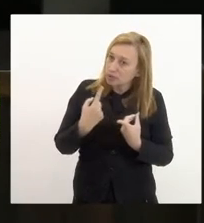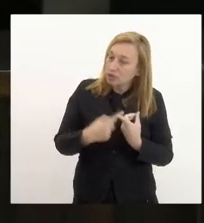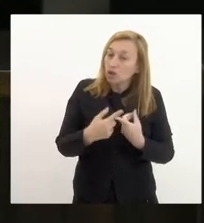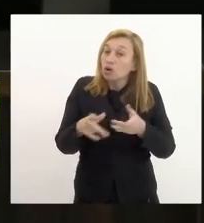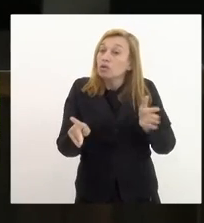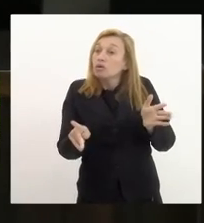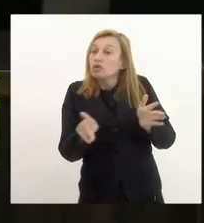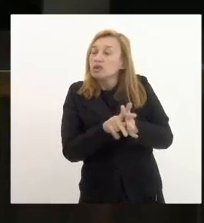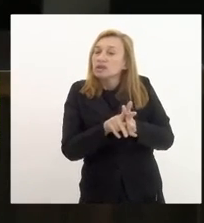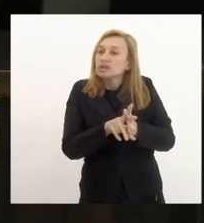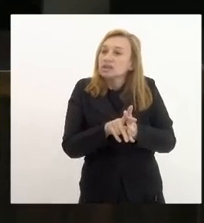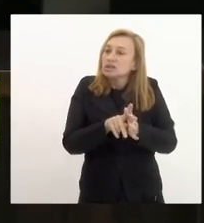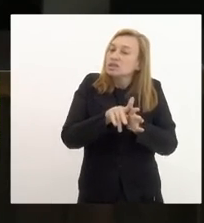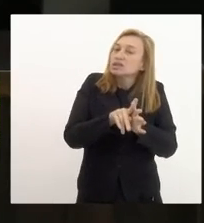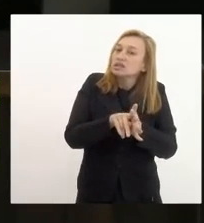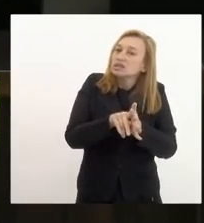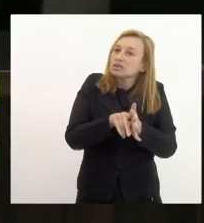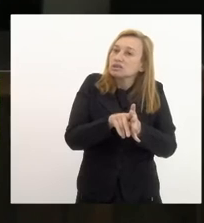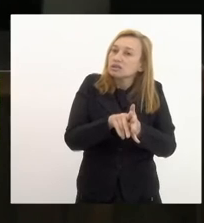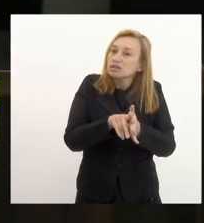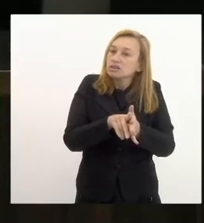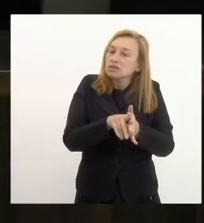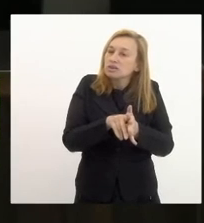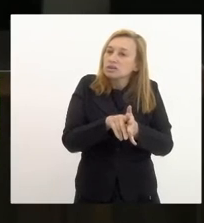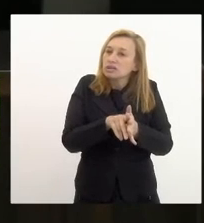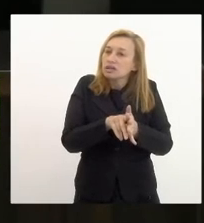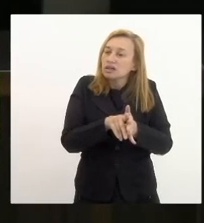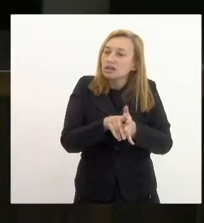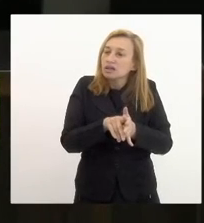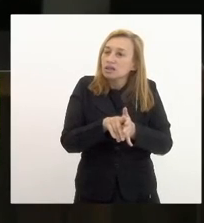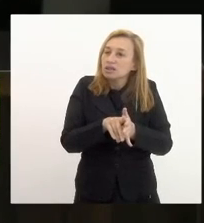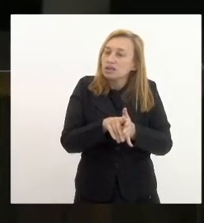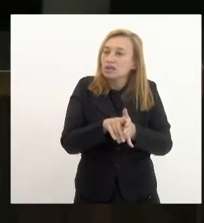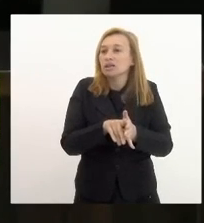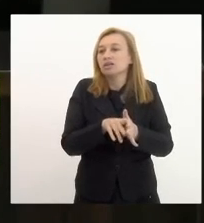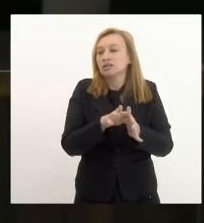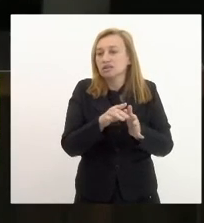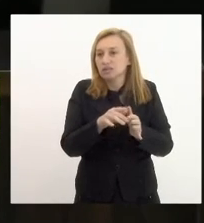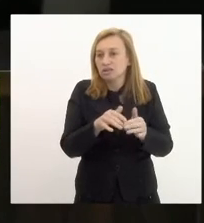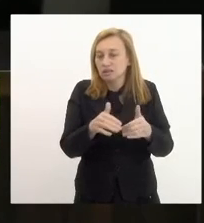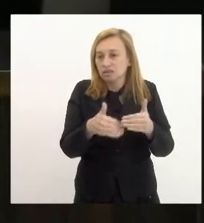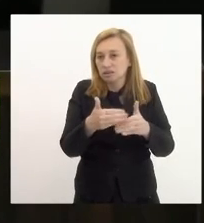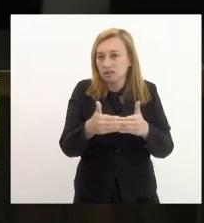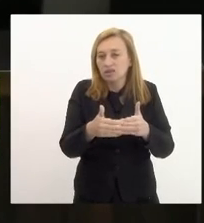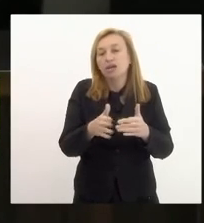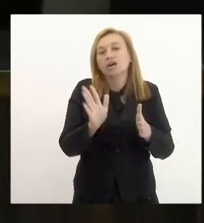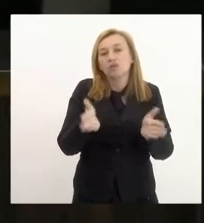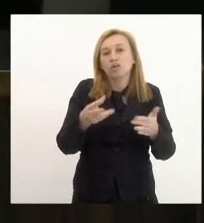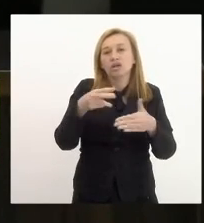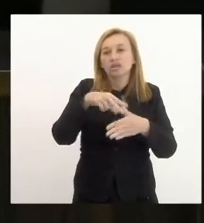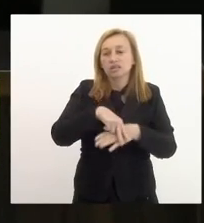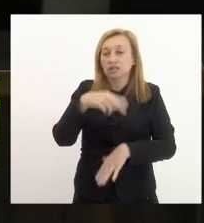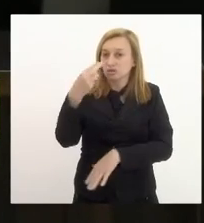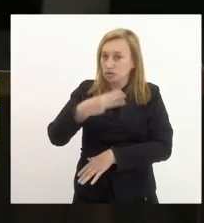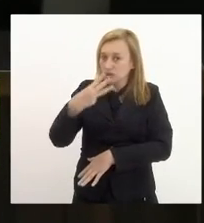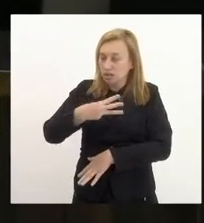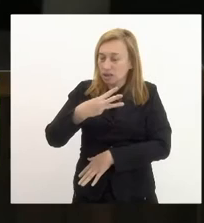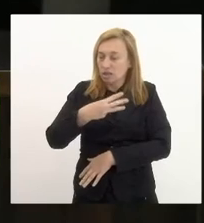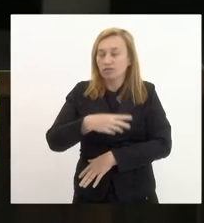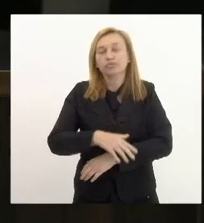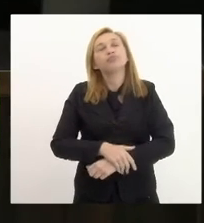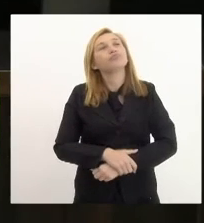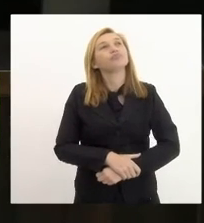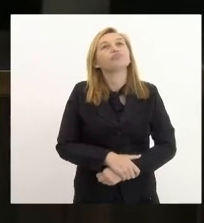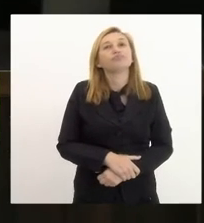o projeto está transbordando ao artigo vou enciso três vou